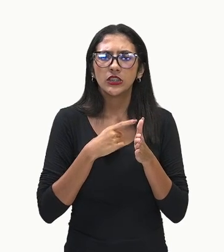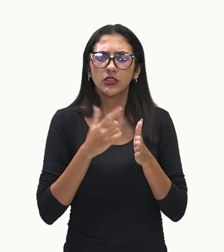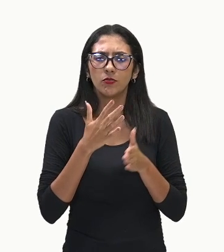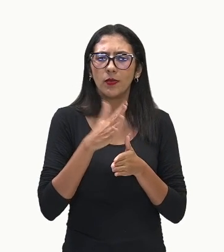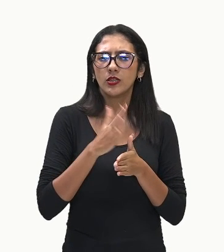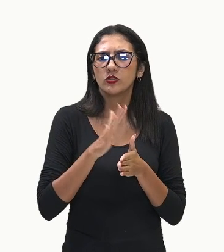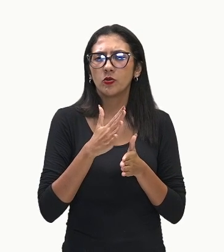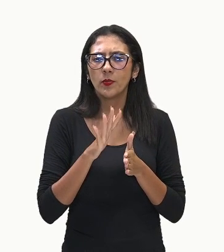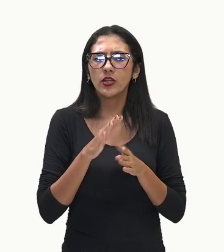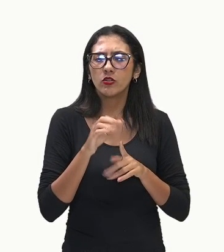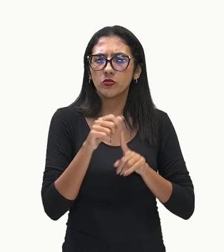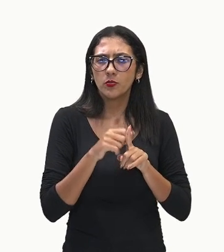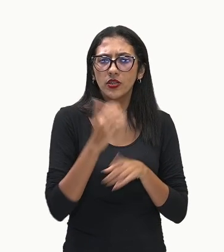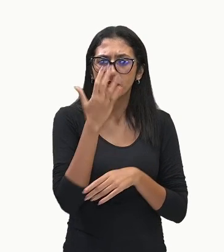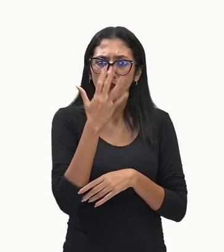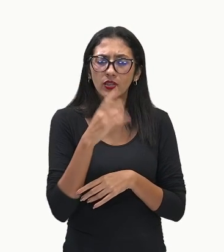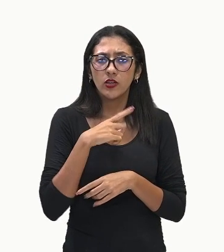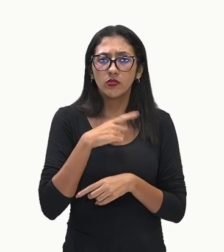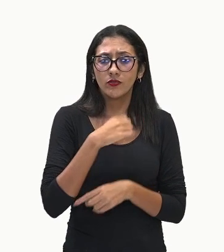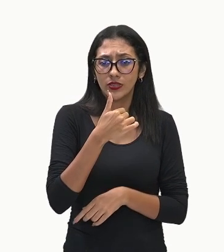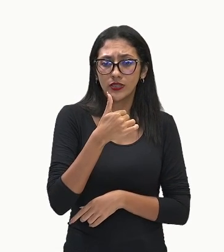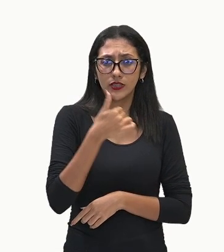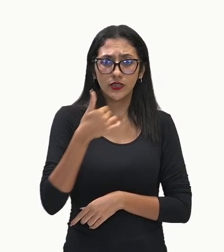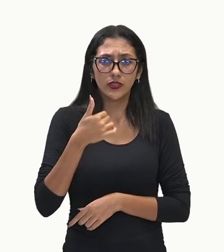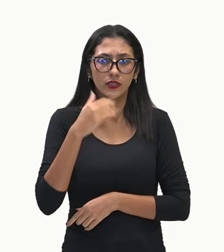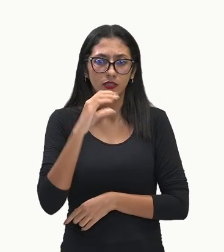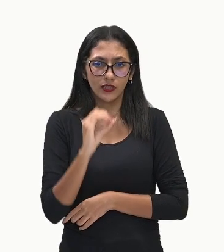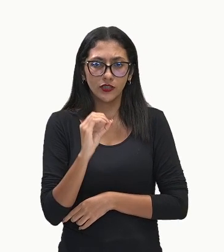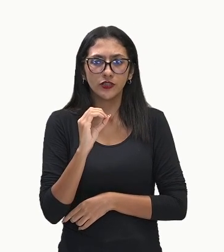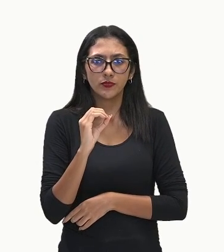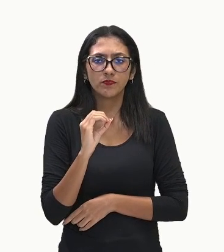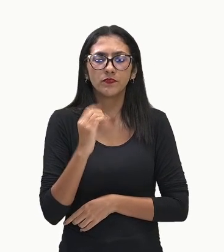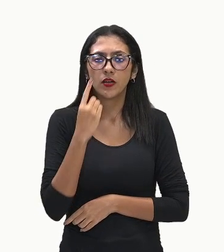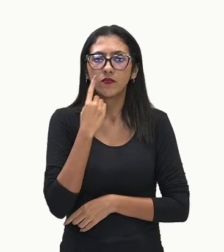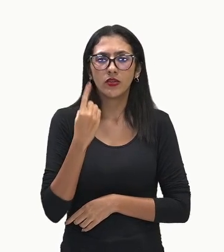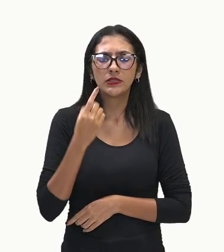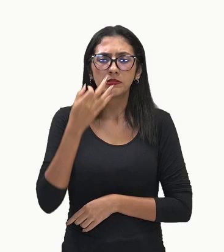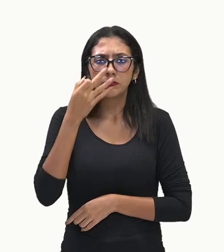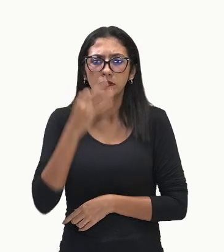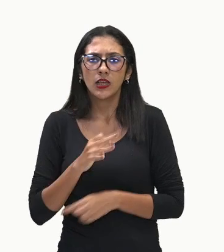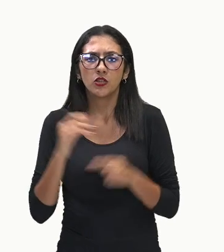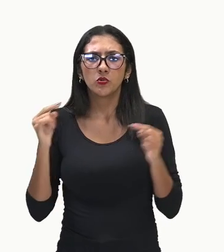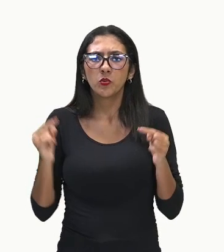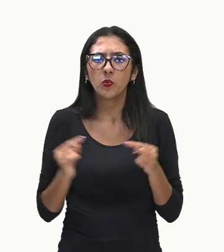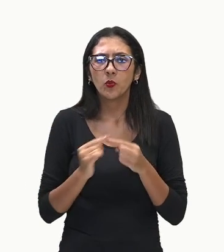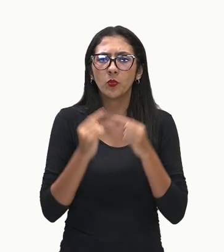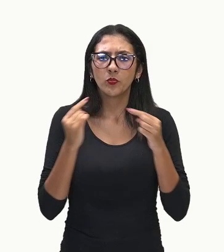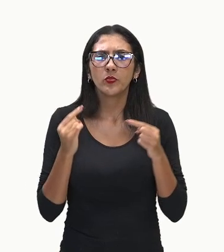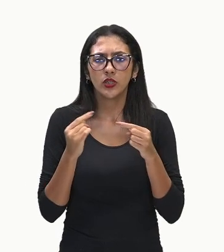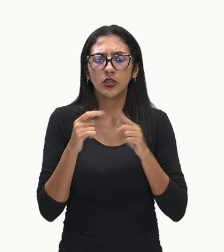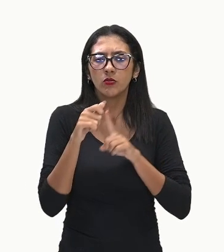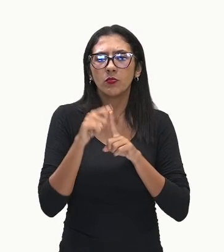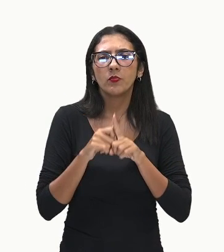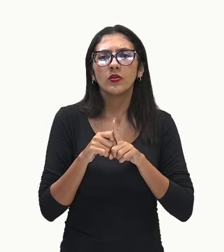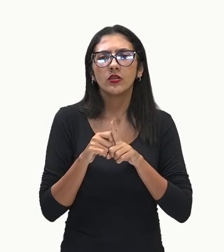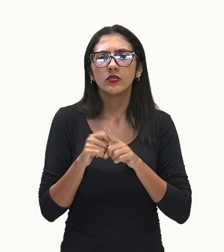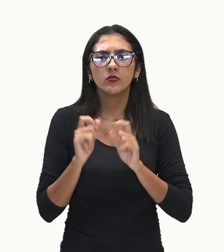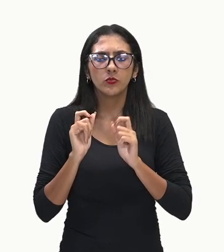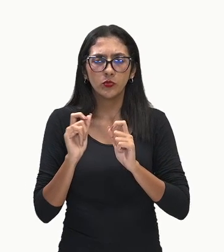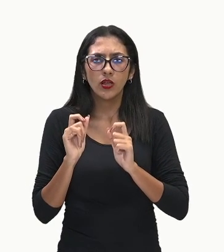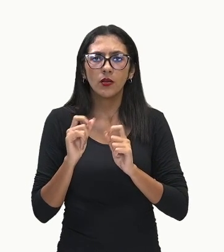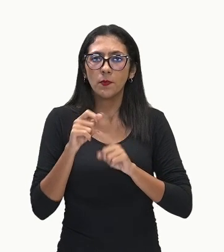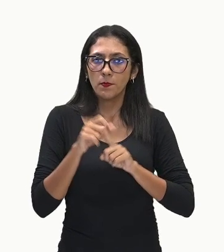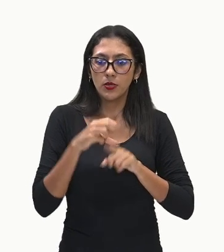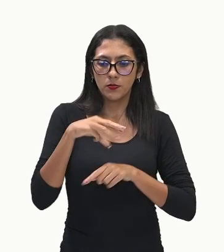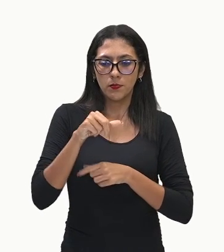aí 110. E exatamente em 100, ó, nós vamos ter quem? Os meses de quem? Março